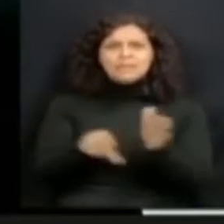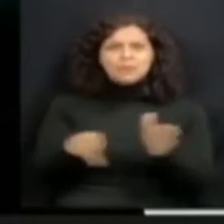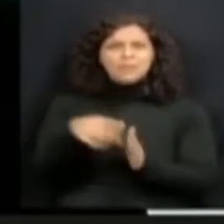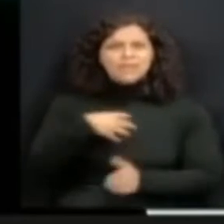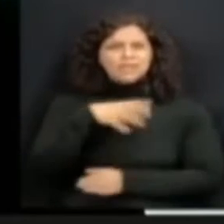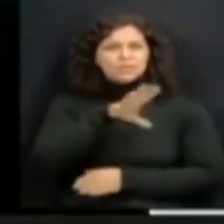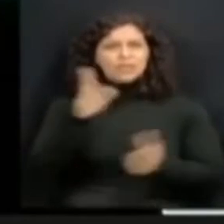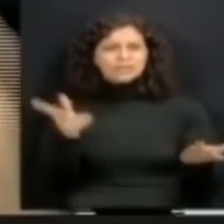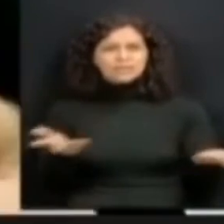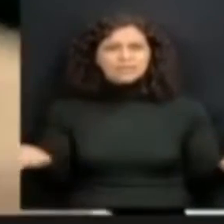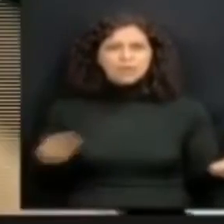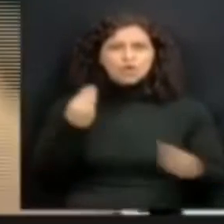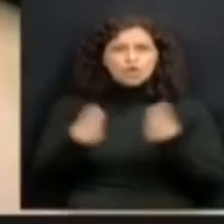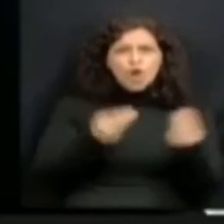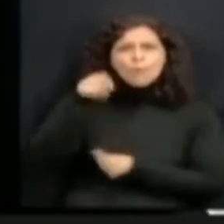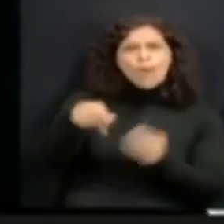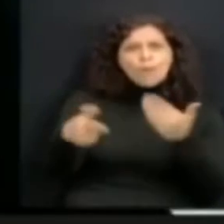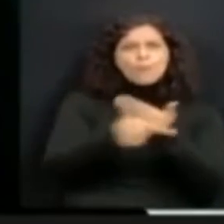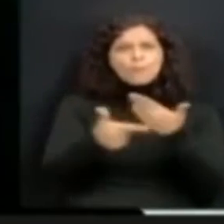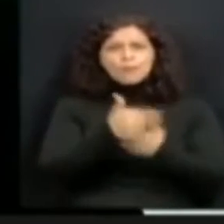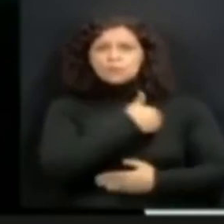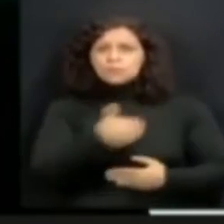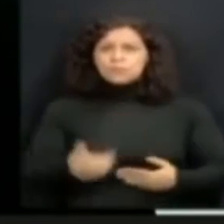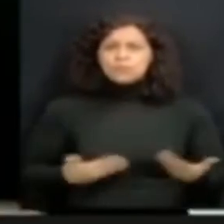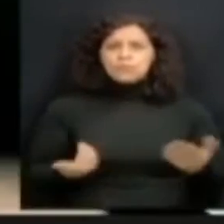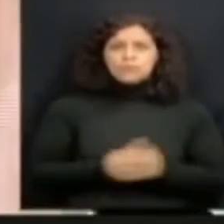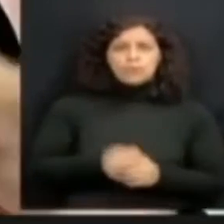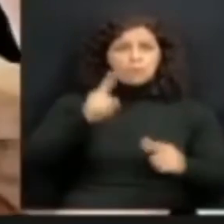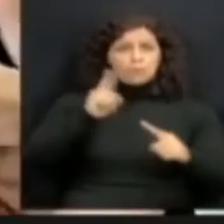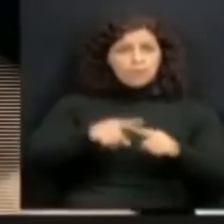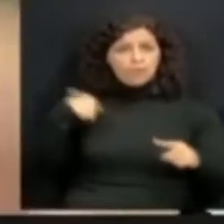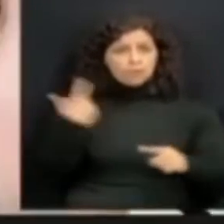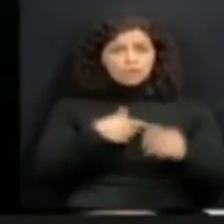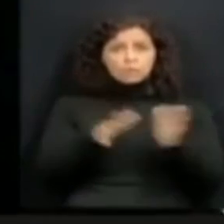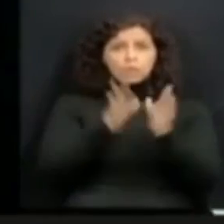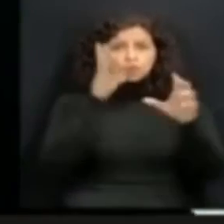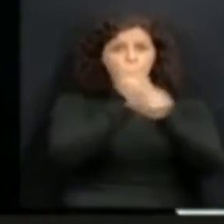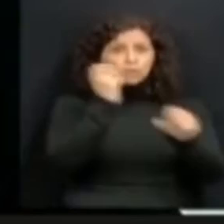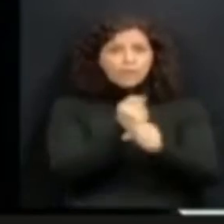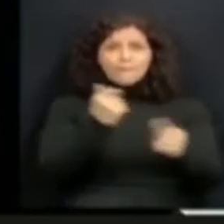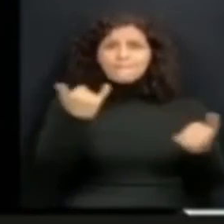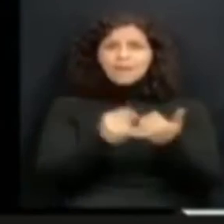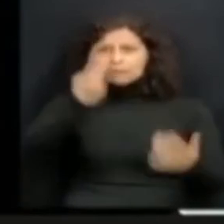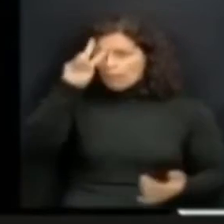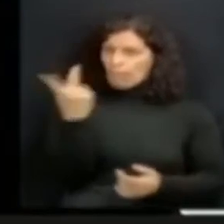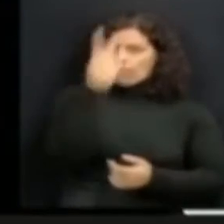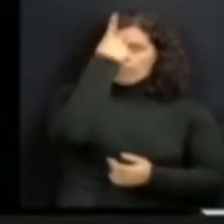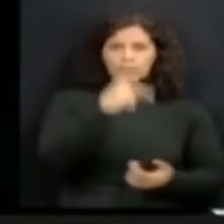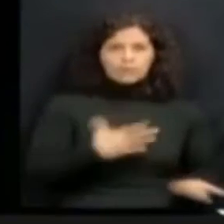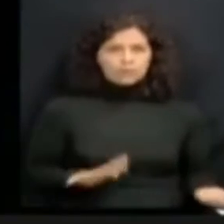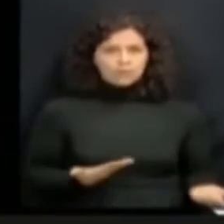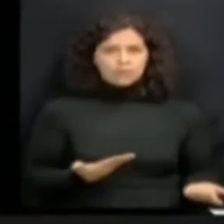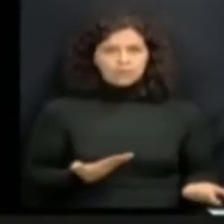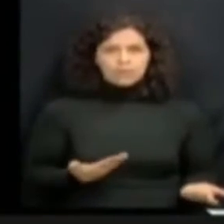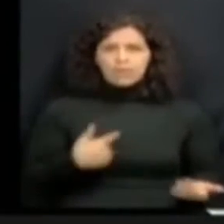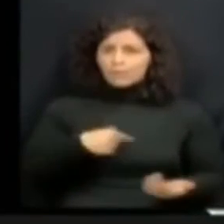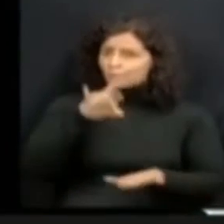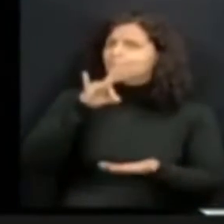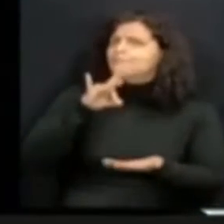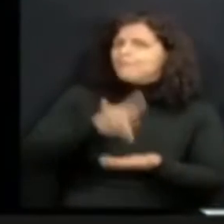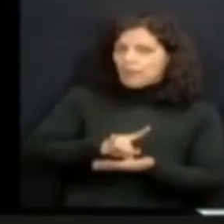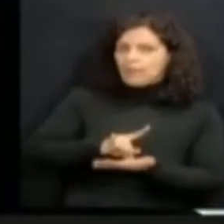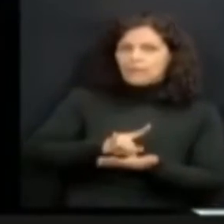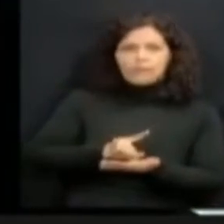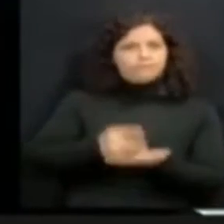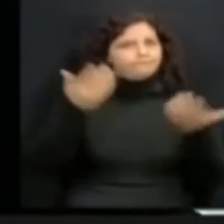comité sobre como é o papel do Estado? Por que números tão fora da realidade? Eu, sinceramente,